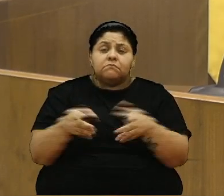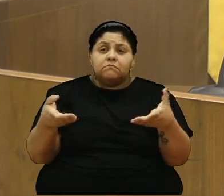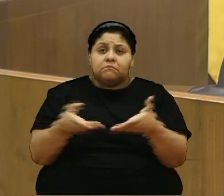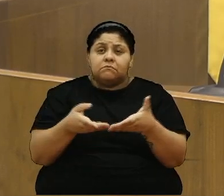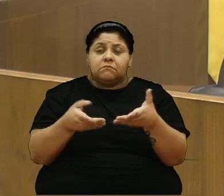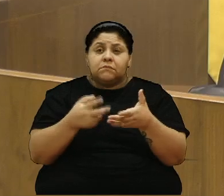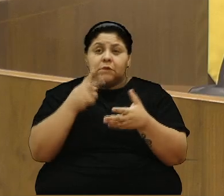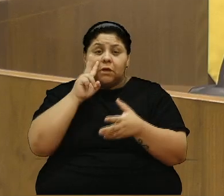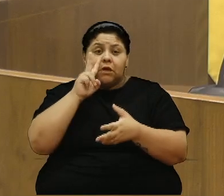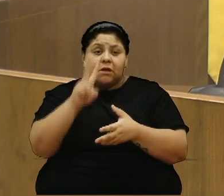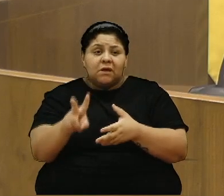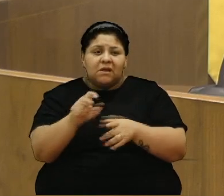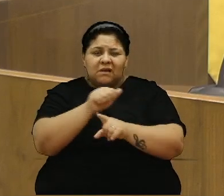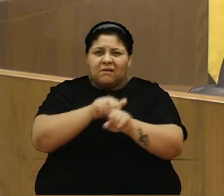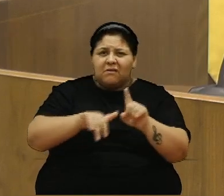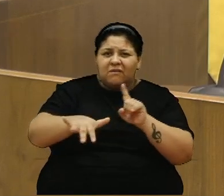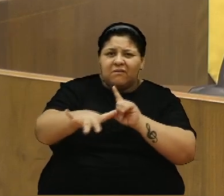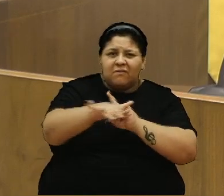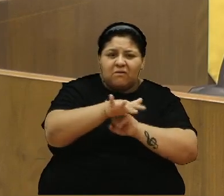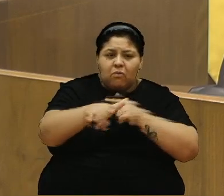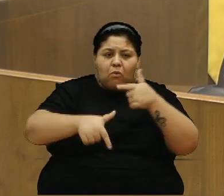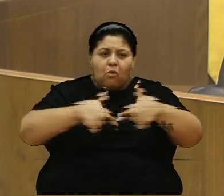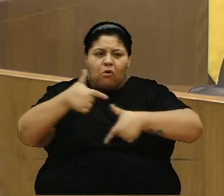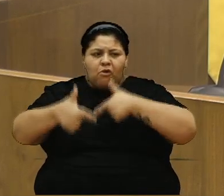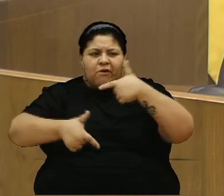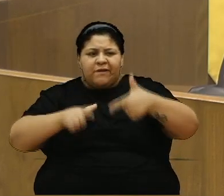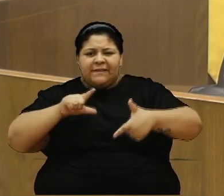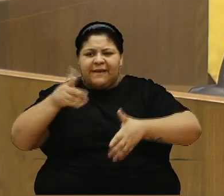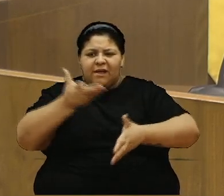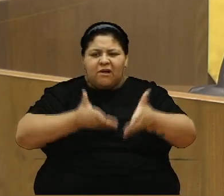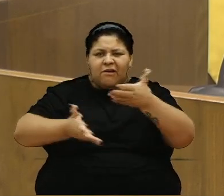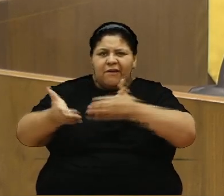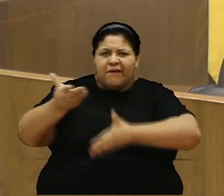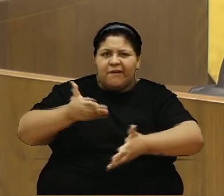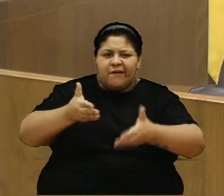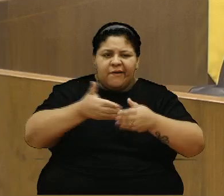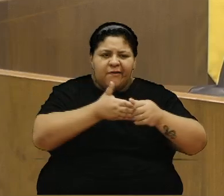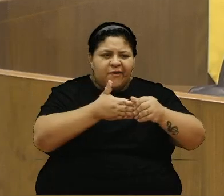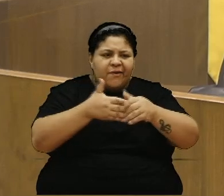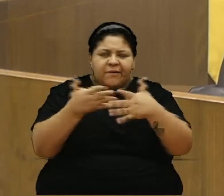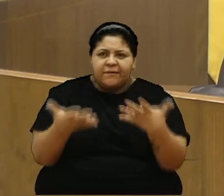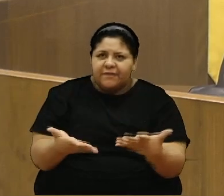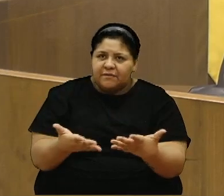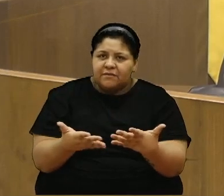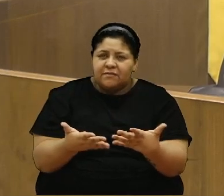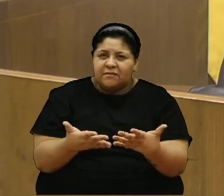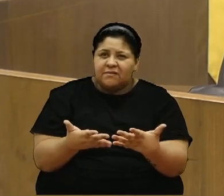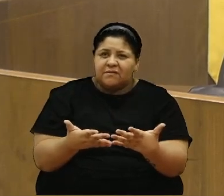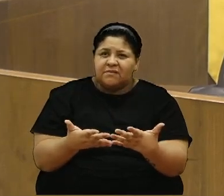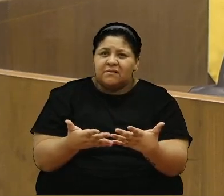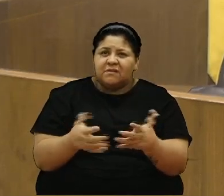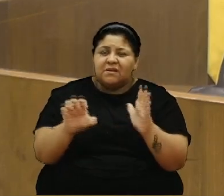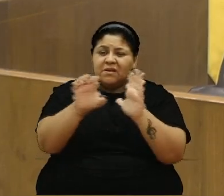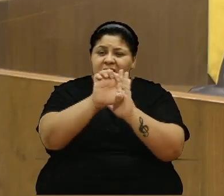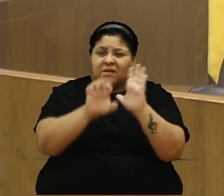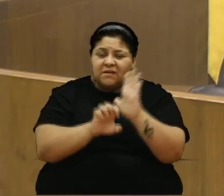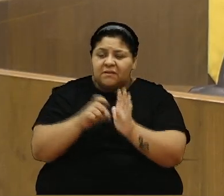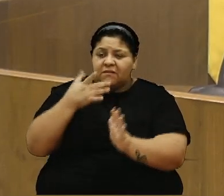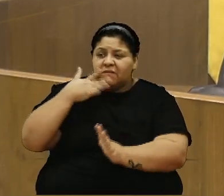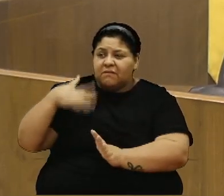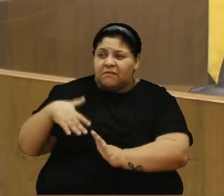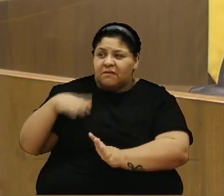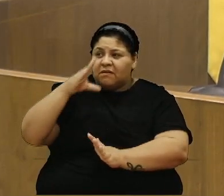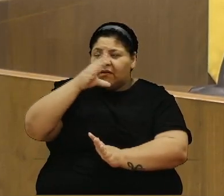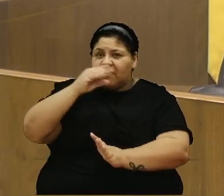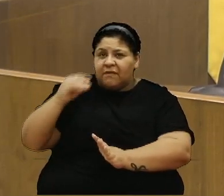situações como essa na nossa sociedade, os serviços tendo que atender, que orientar. E aí o Estatuto da Criança e do Adolescente já